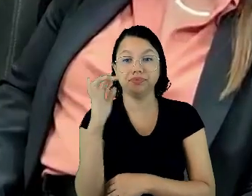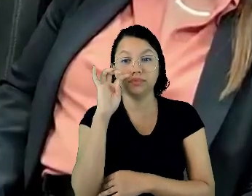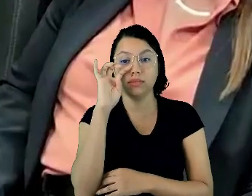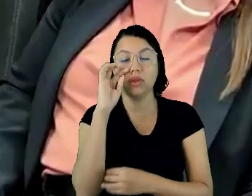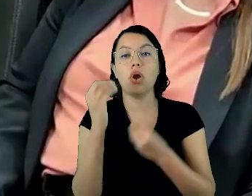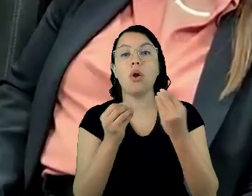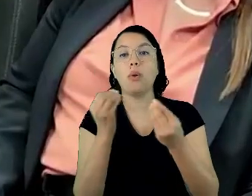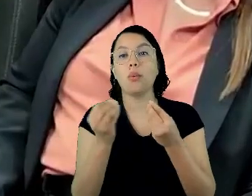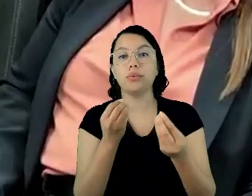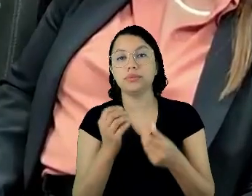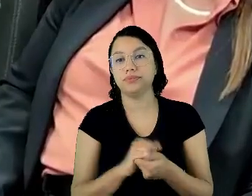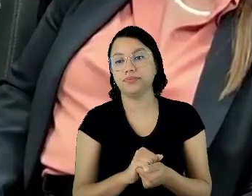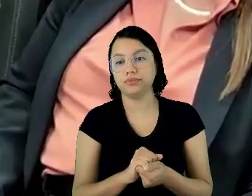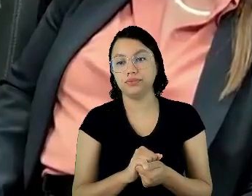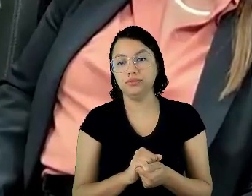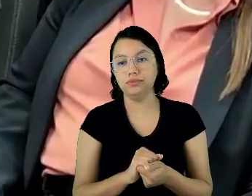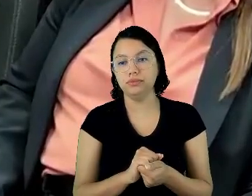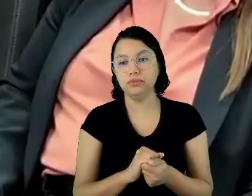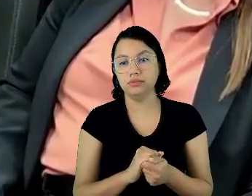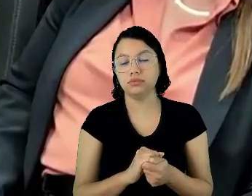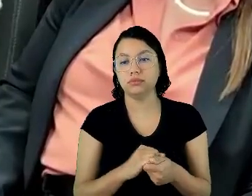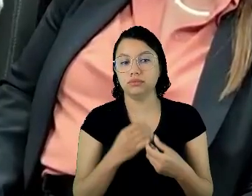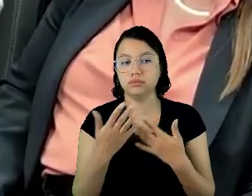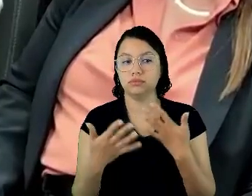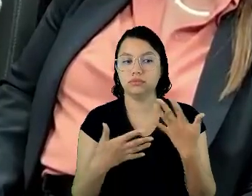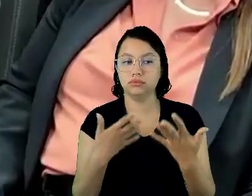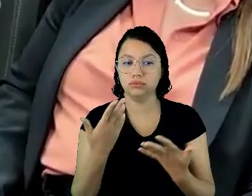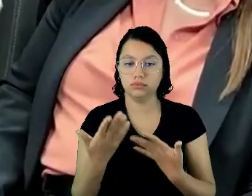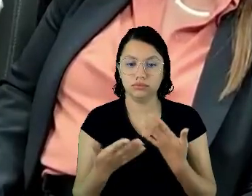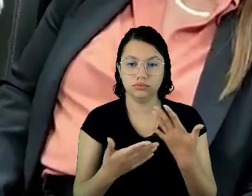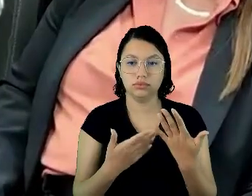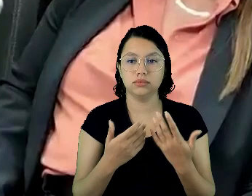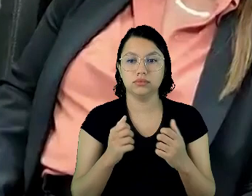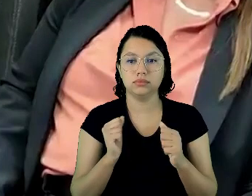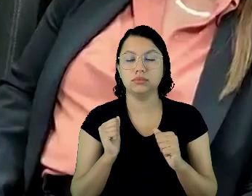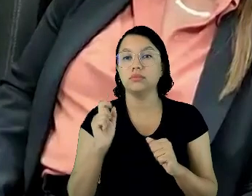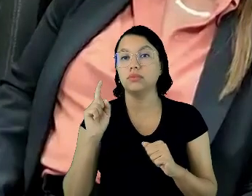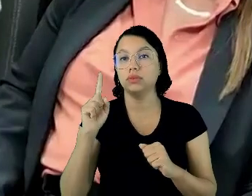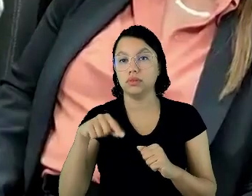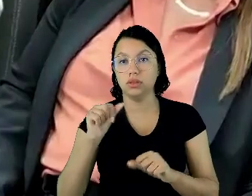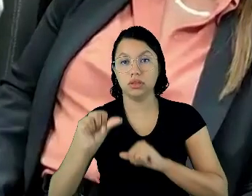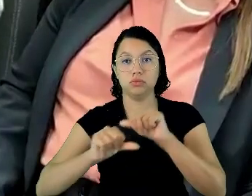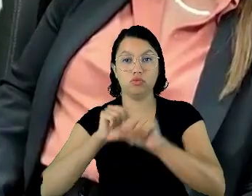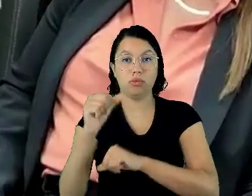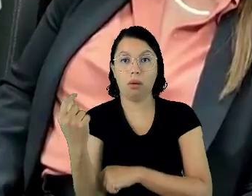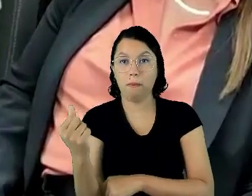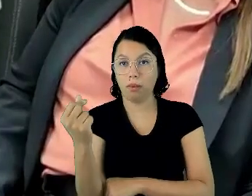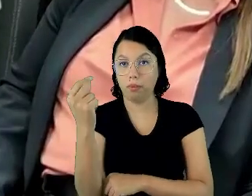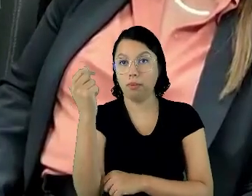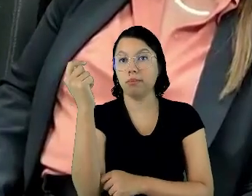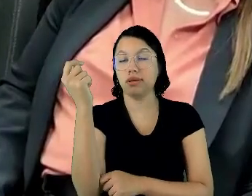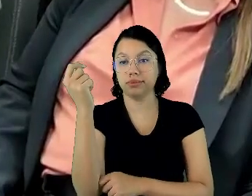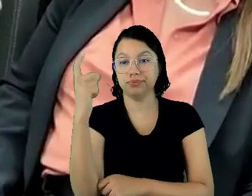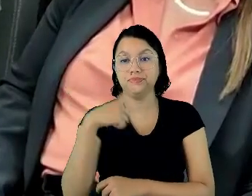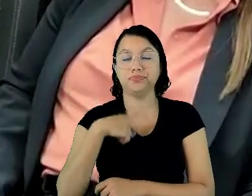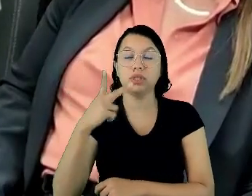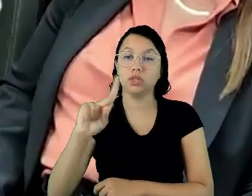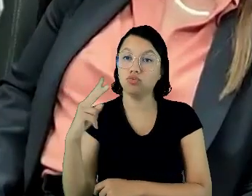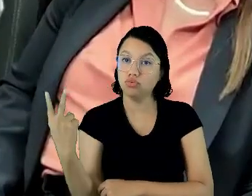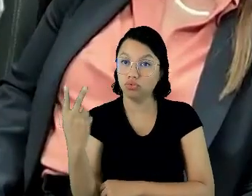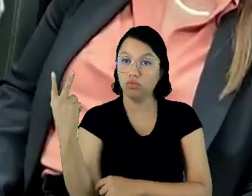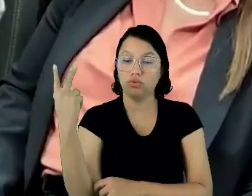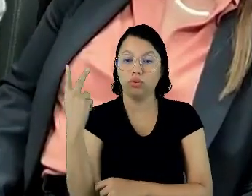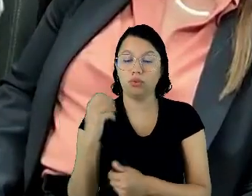também pode ser monetizado, deve ser monetizado, tem o seu valor e que precisa, então,